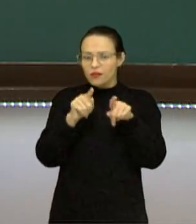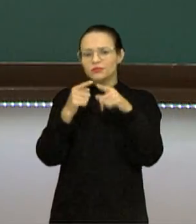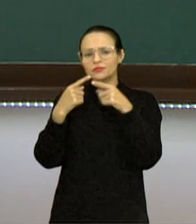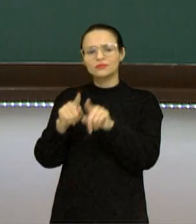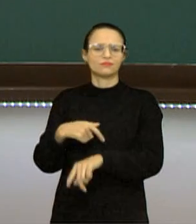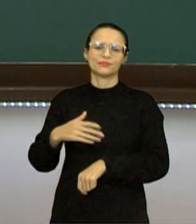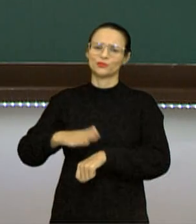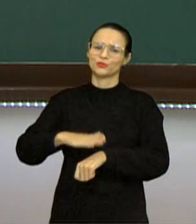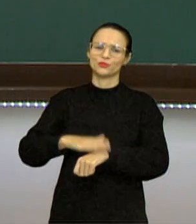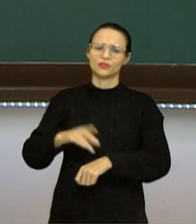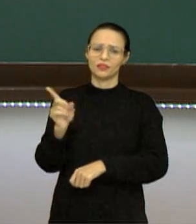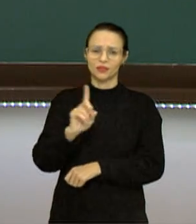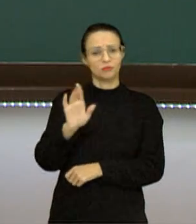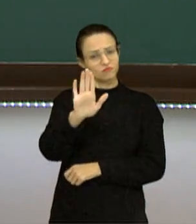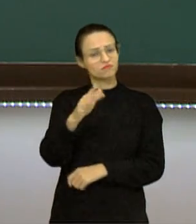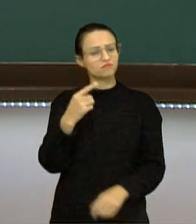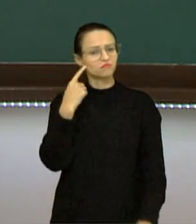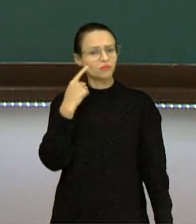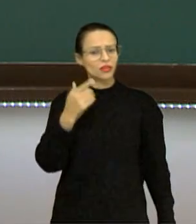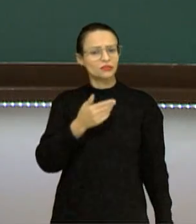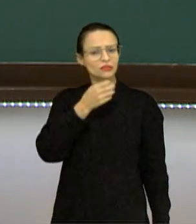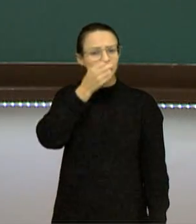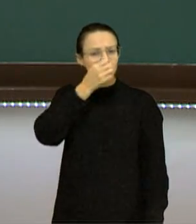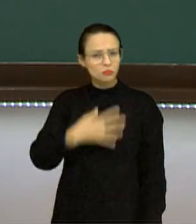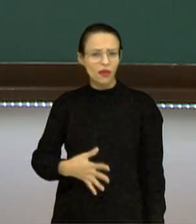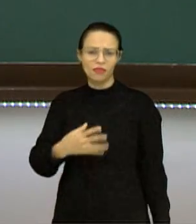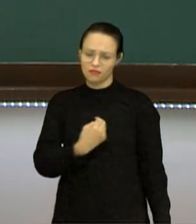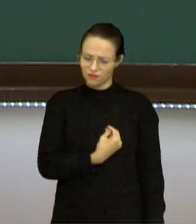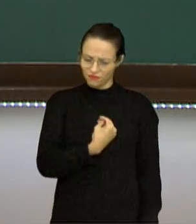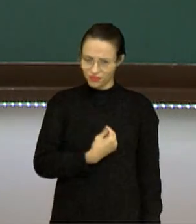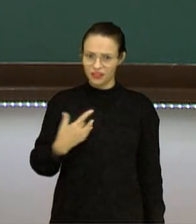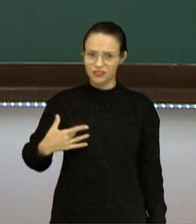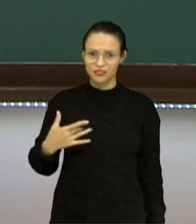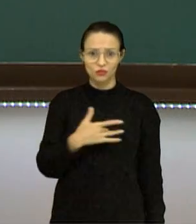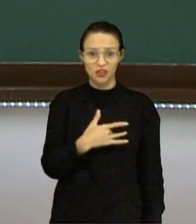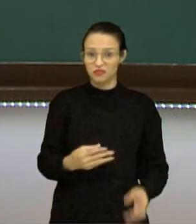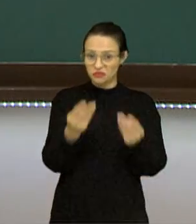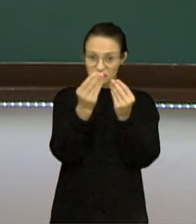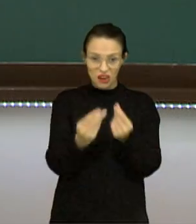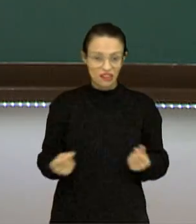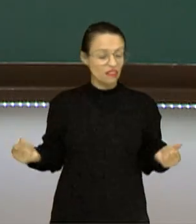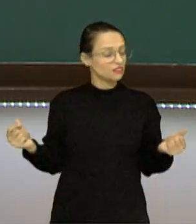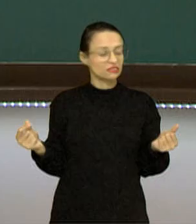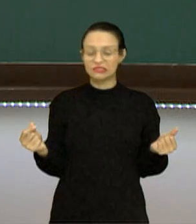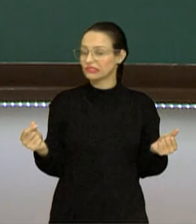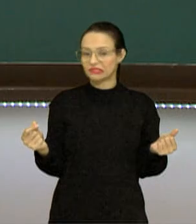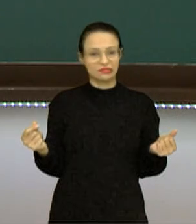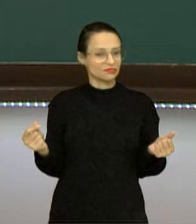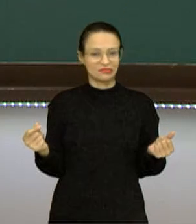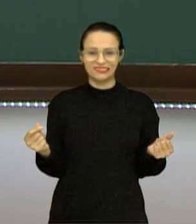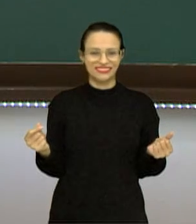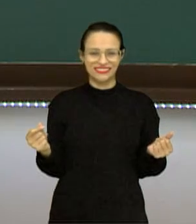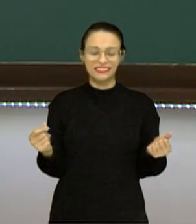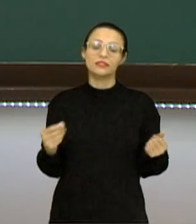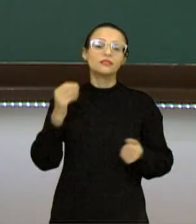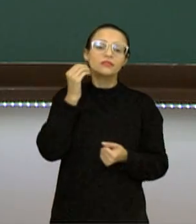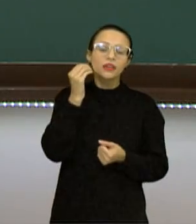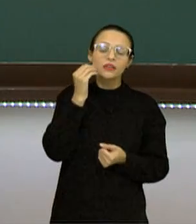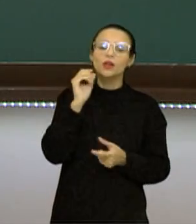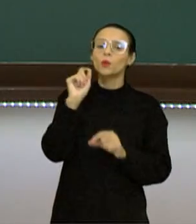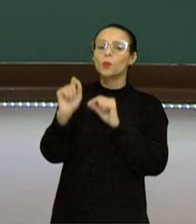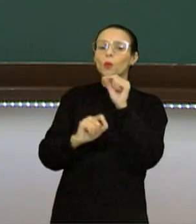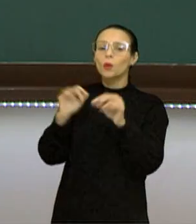tempo. E pensando bem, ela já não teria uma vida tão saudável, uma qualidade na sua vida tão grande assim, tentando